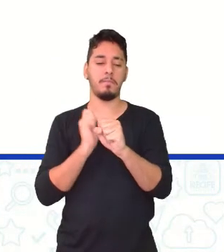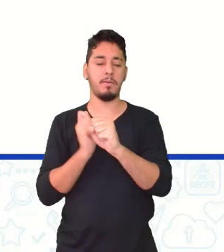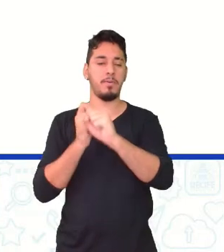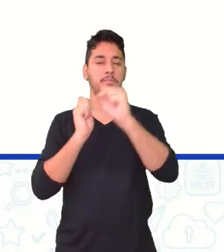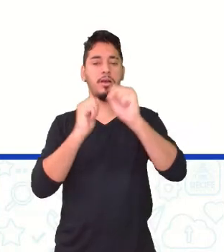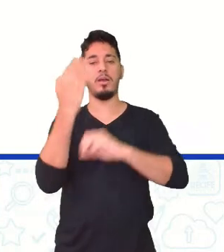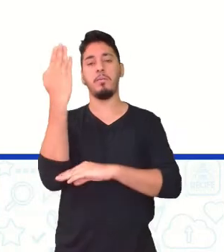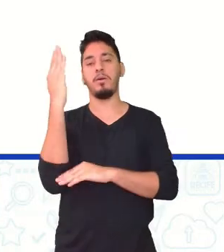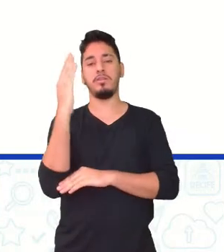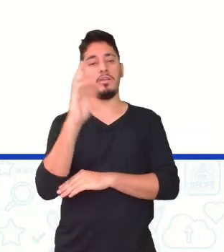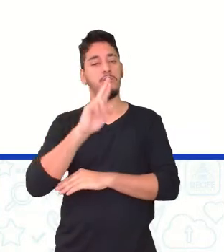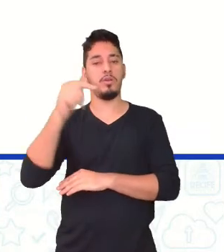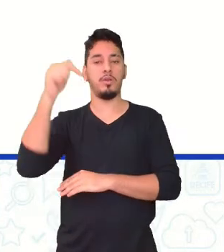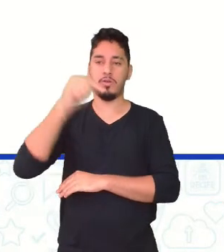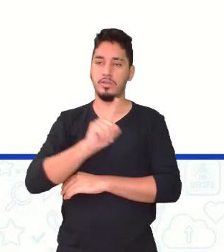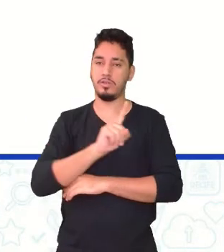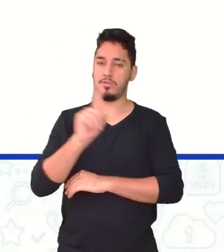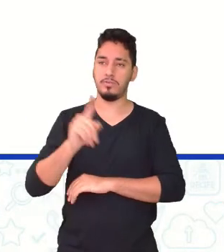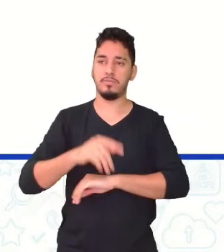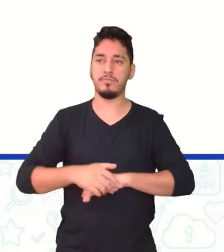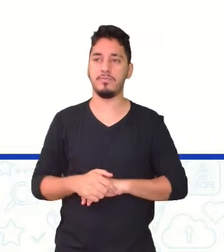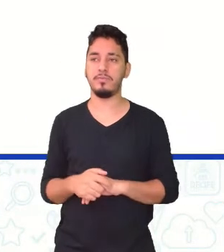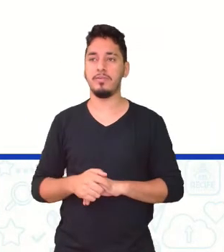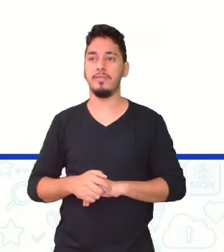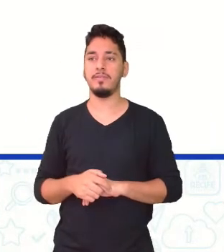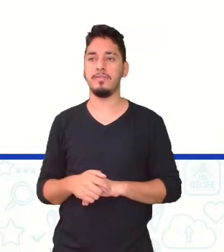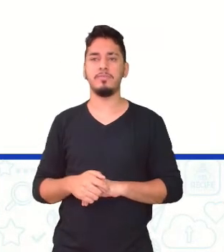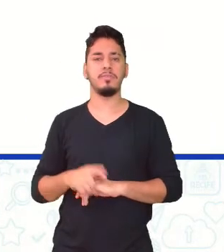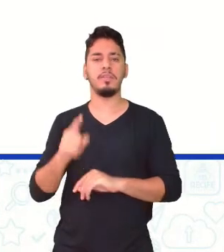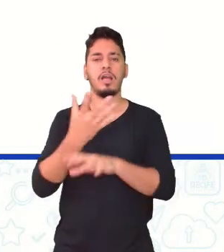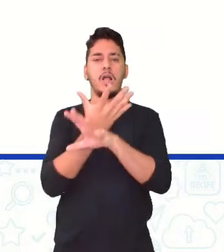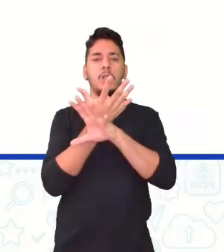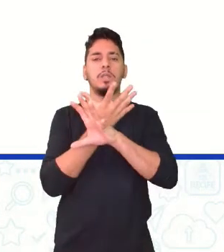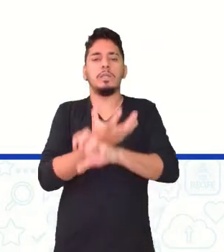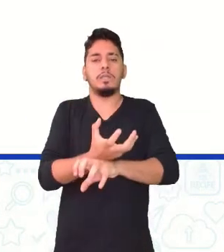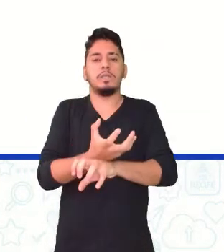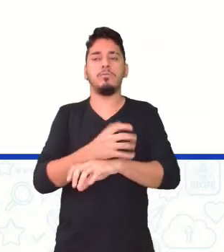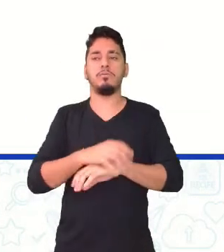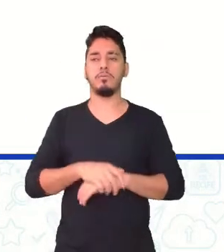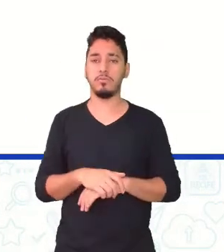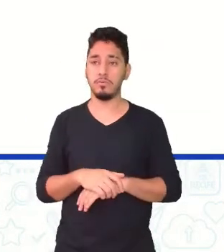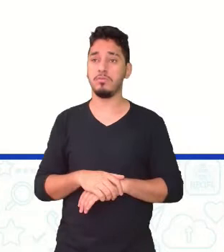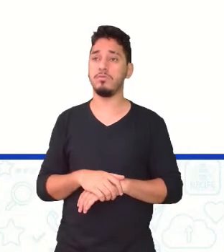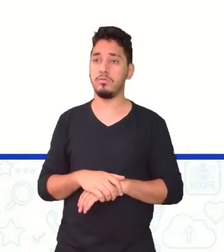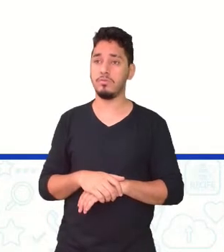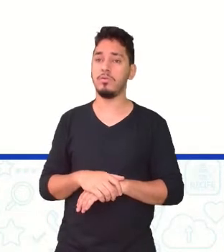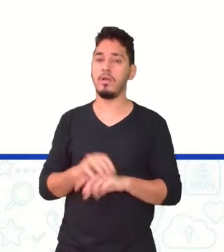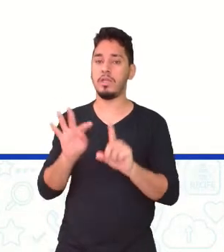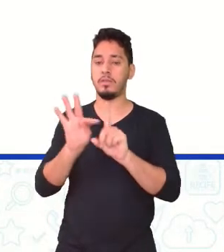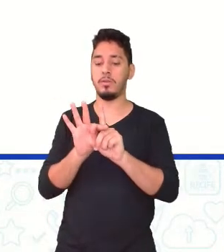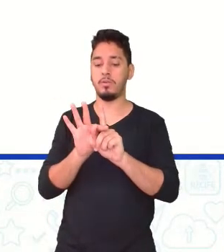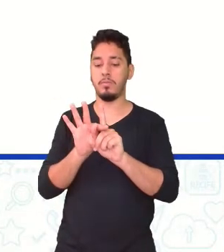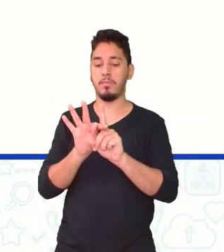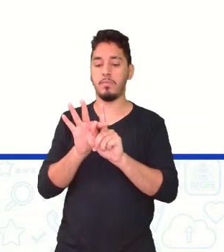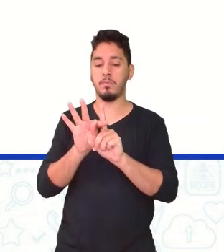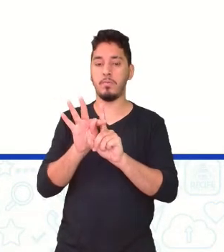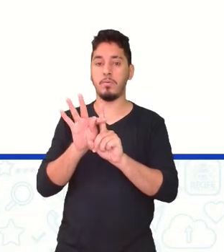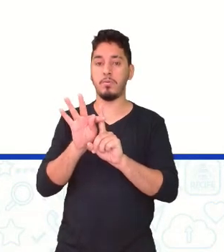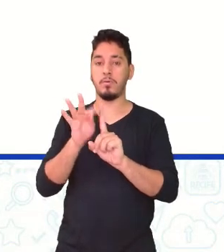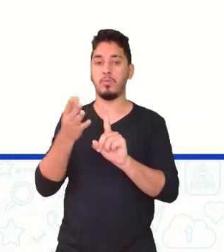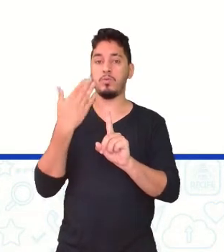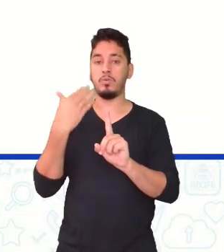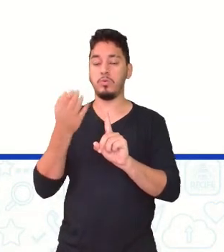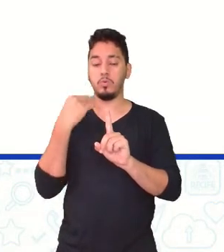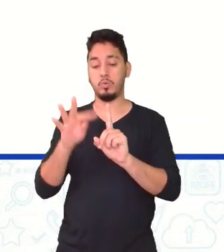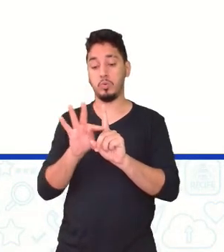maneira diferente daqui, tá certo? E a seca? Olha a temperatura subindo ali, ó. Tá